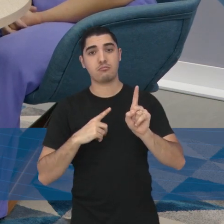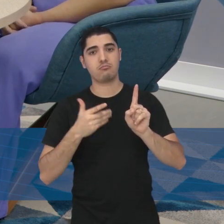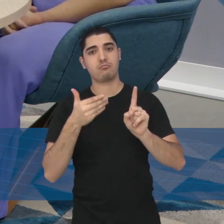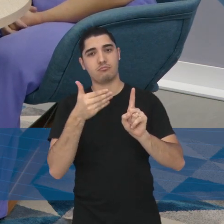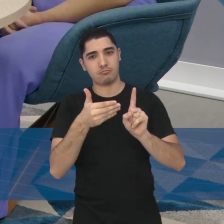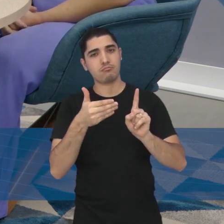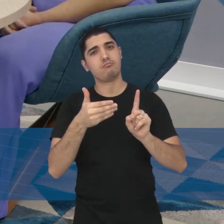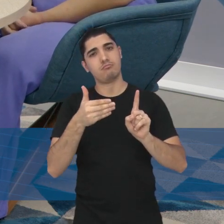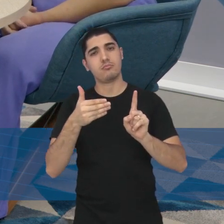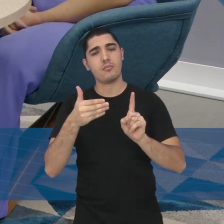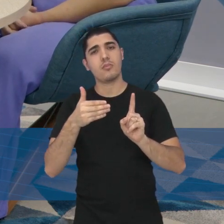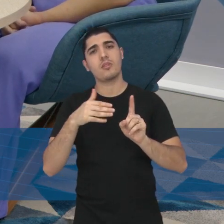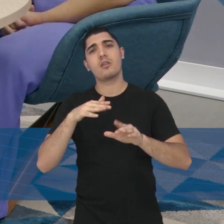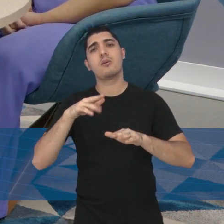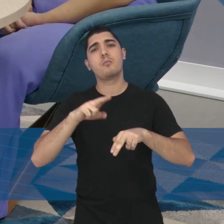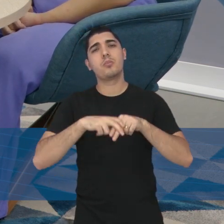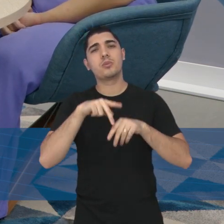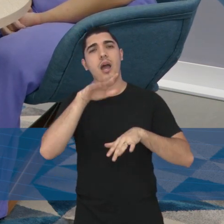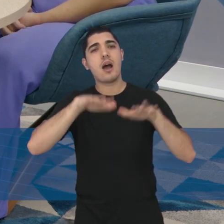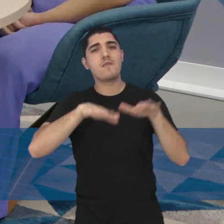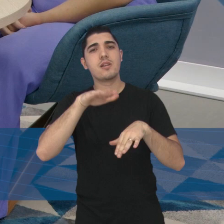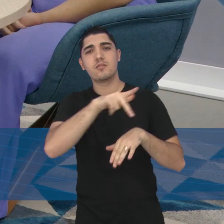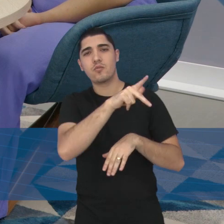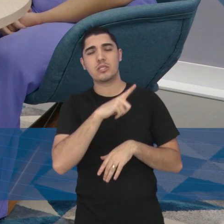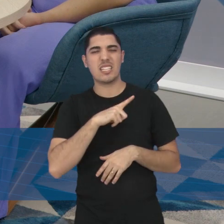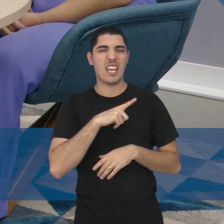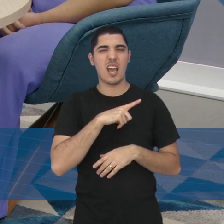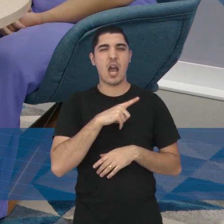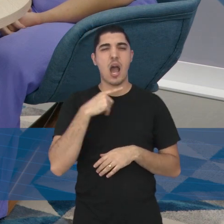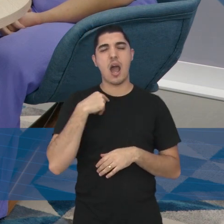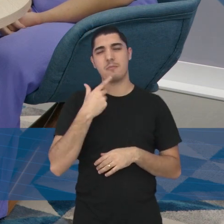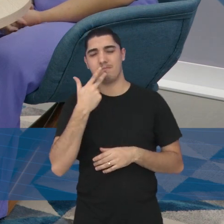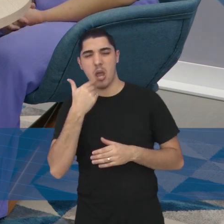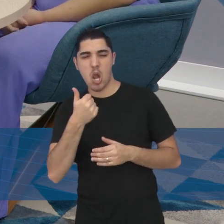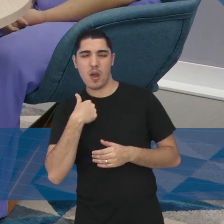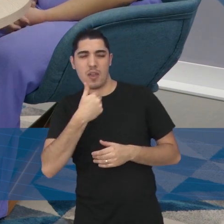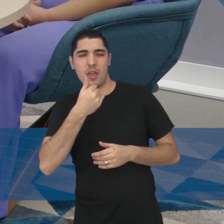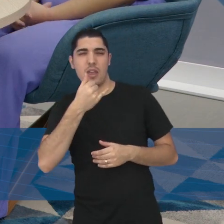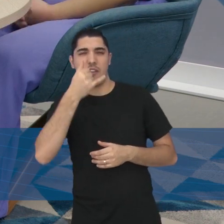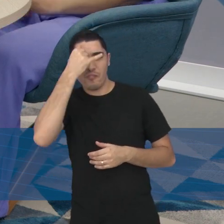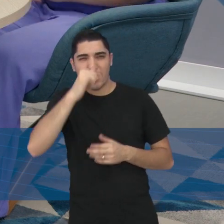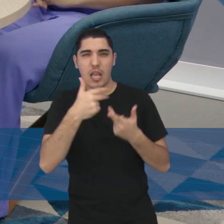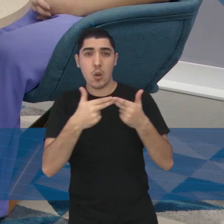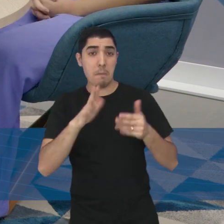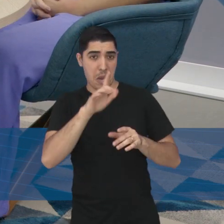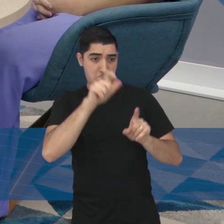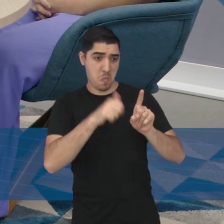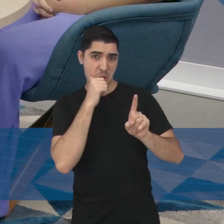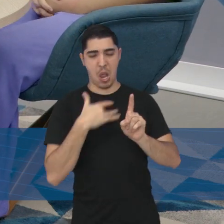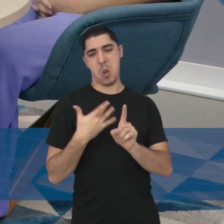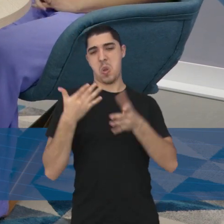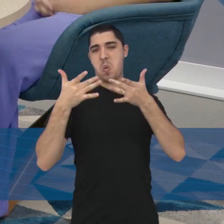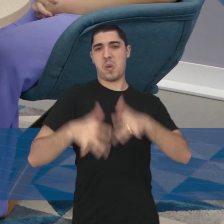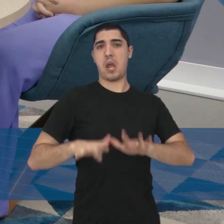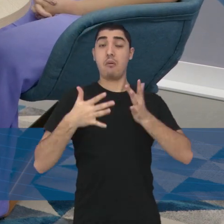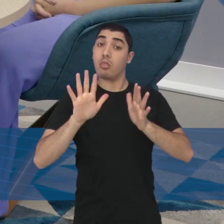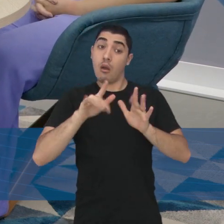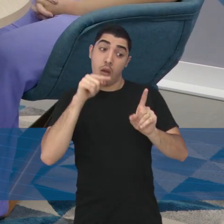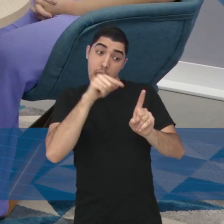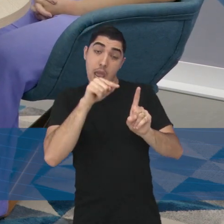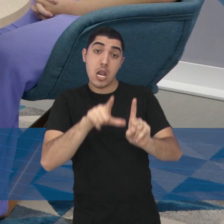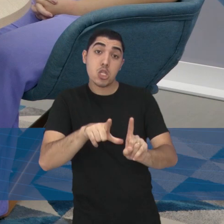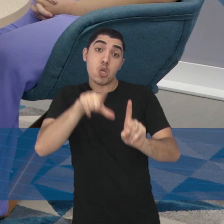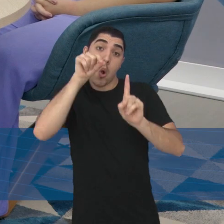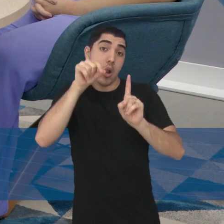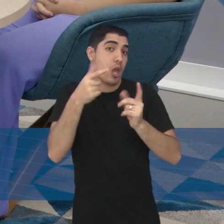nos primeiros anos, tendo de abdicar de algumas coisas, e às vezes até depois, né? Não que a mulher ela se anule, não é isso, mas ela tem de fazer certas escolhas,